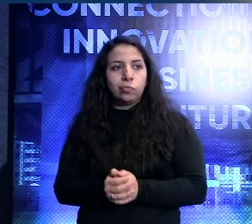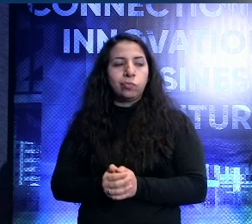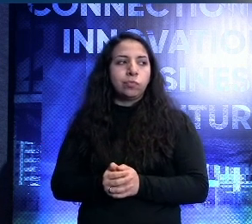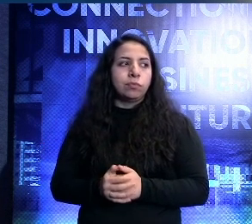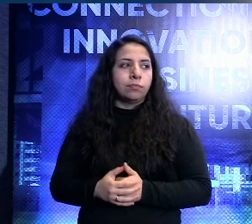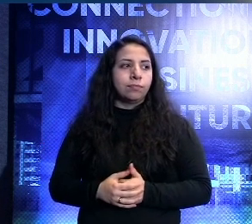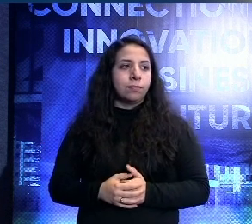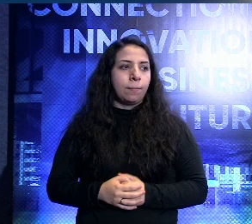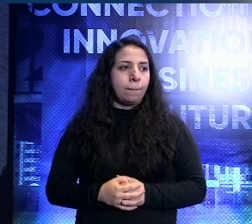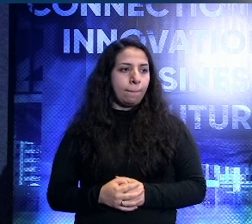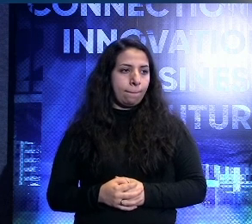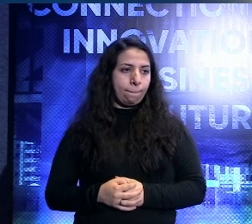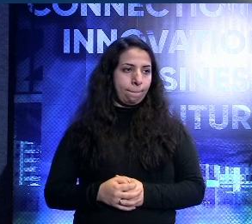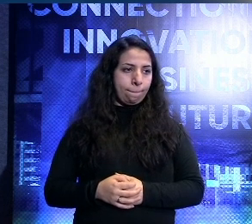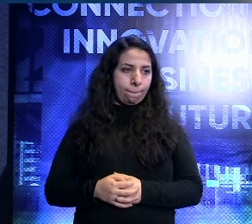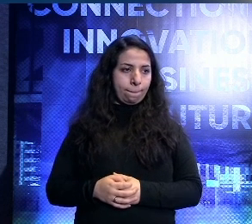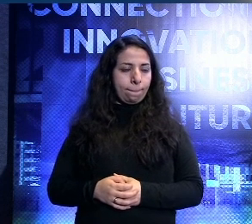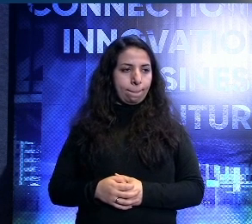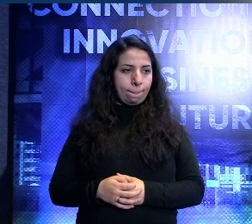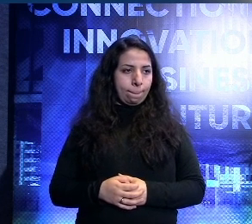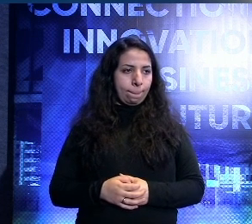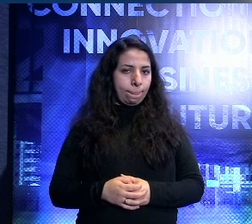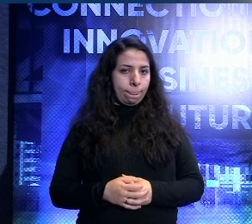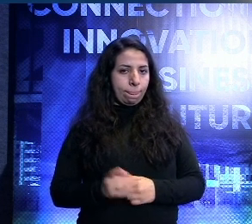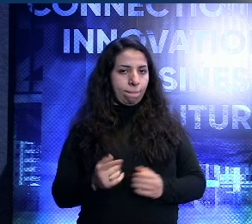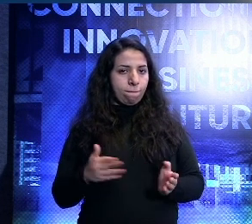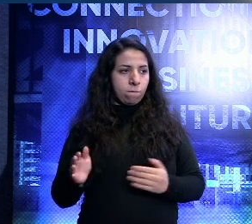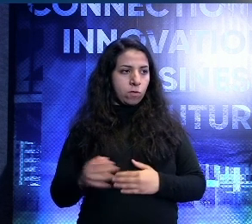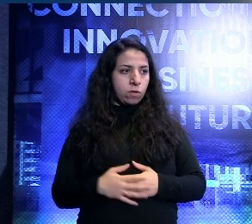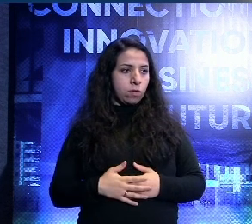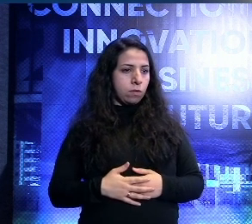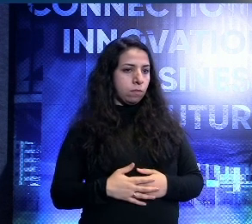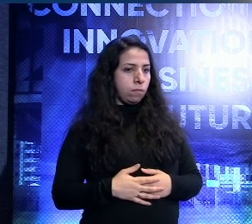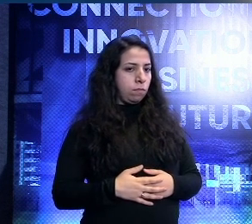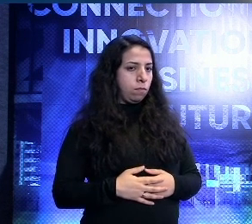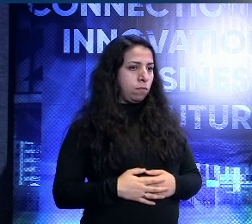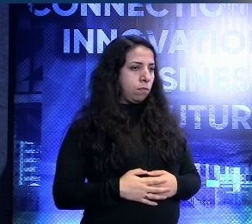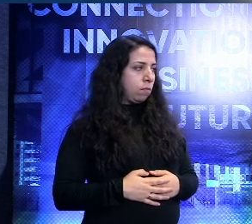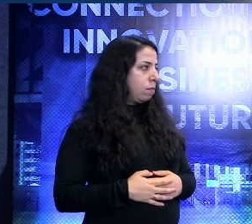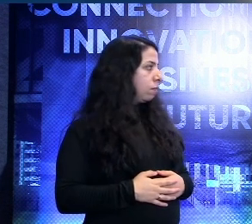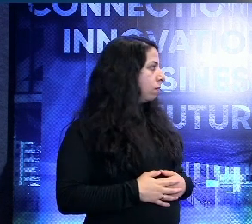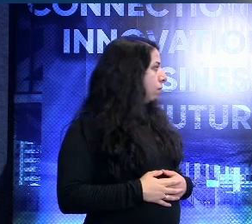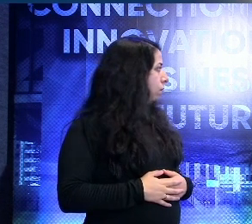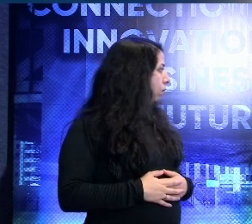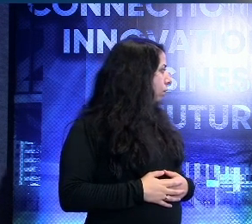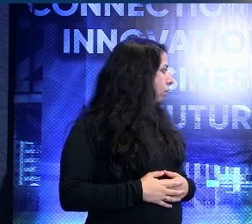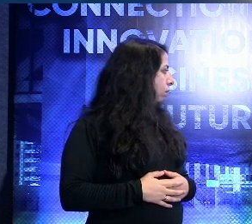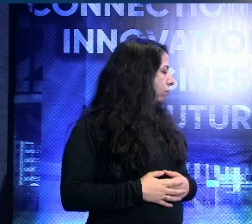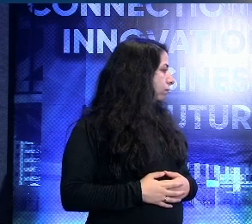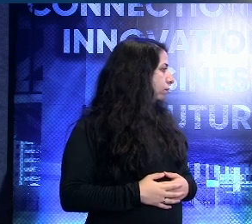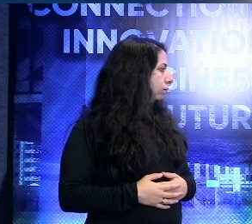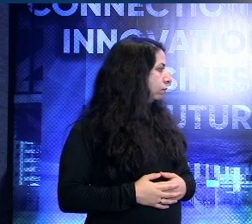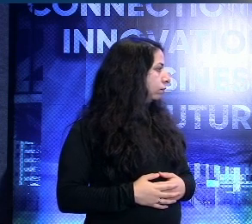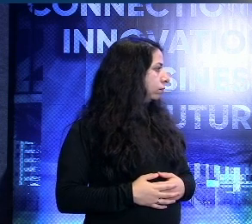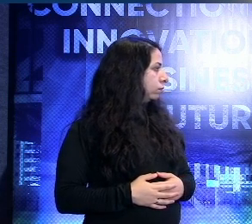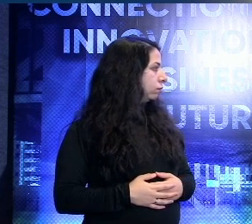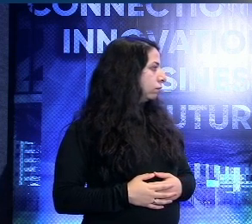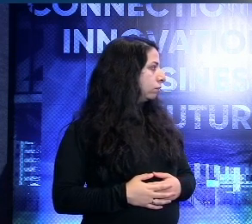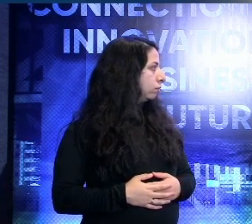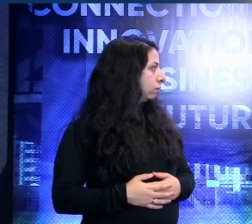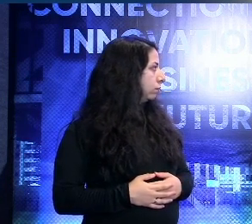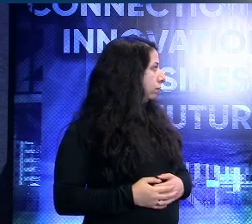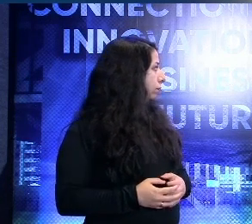foto. Vou passar o slide em 3, 2, 1. E a gente aperta o